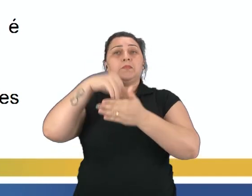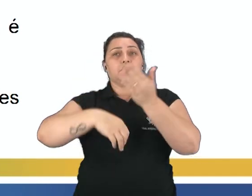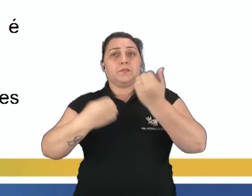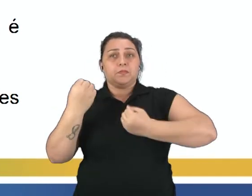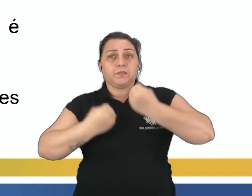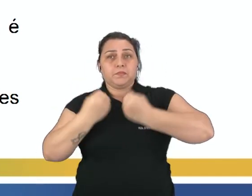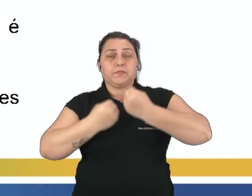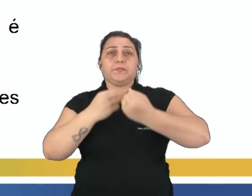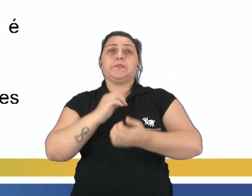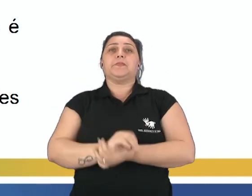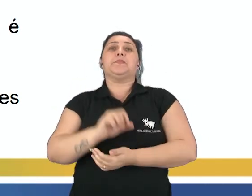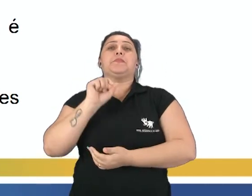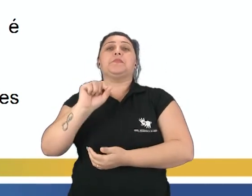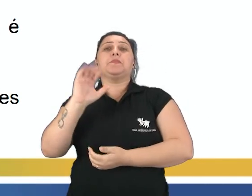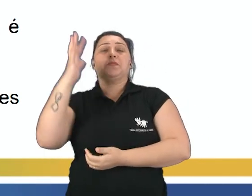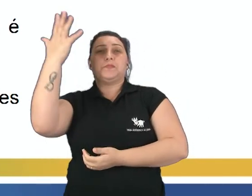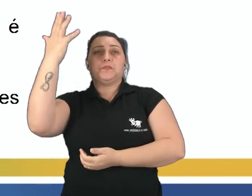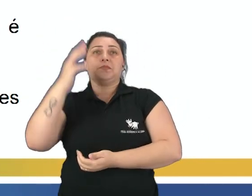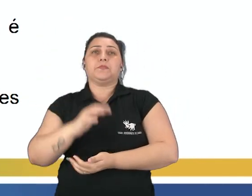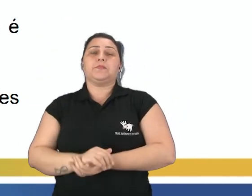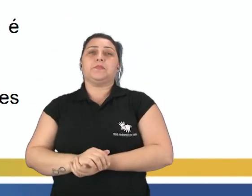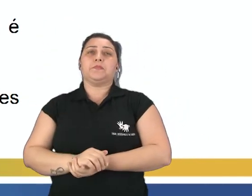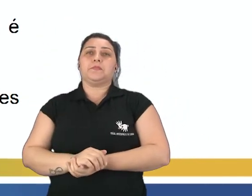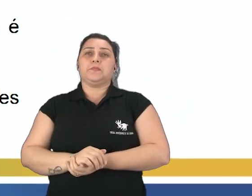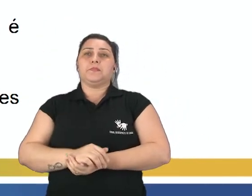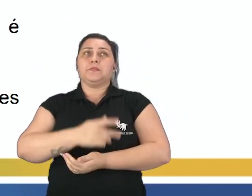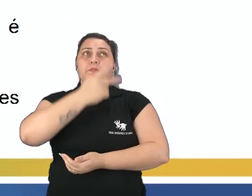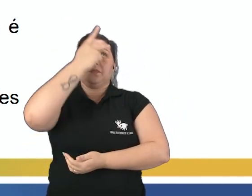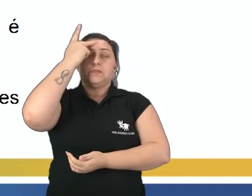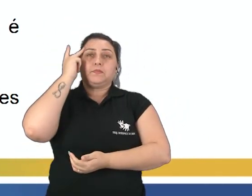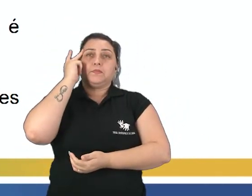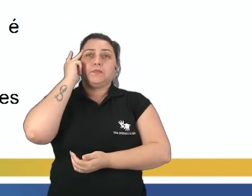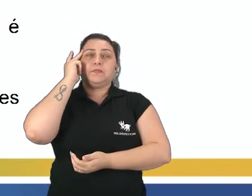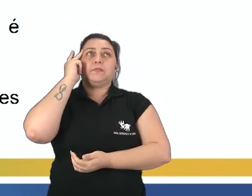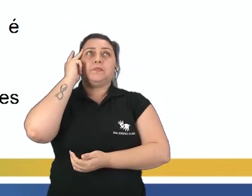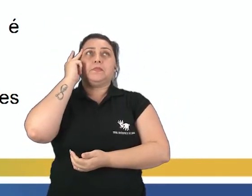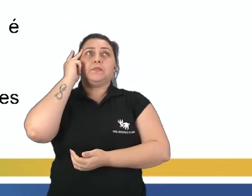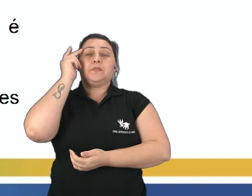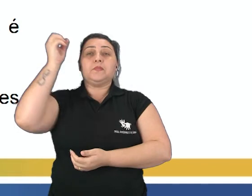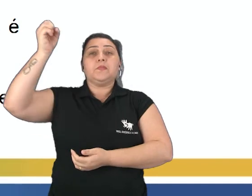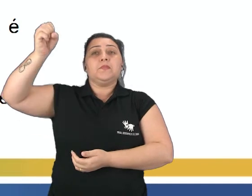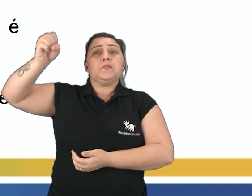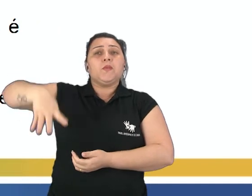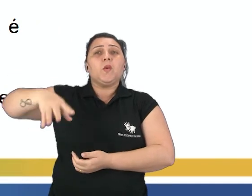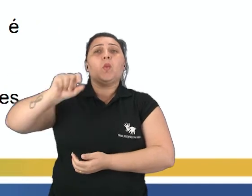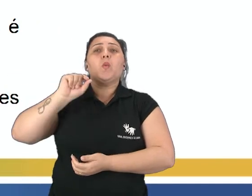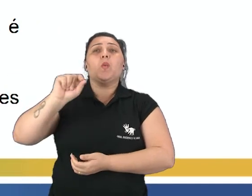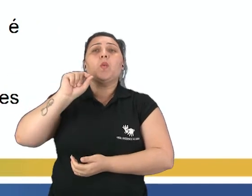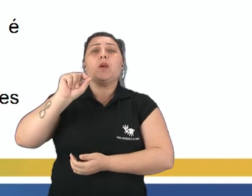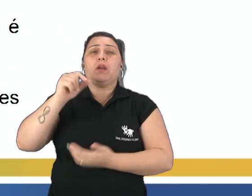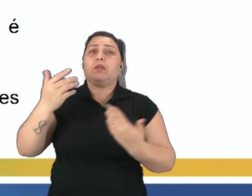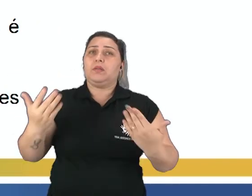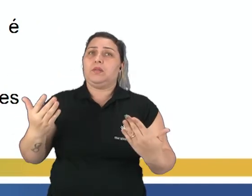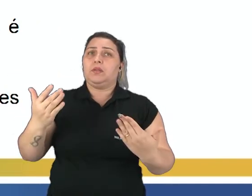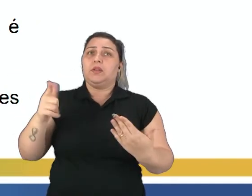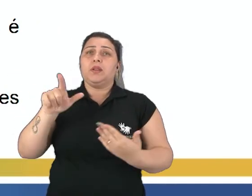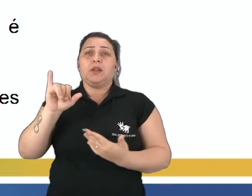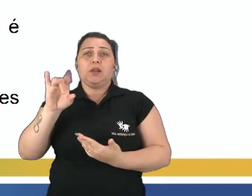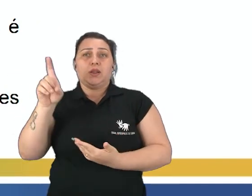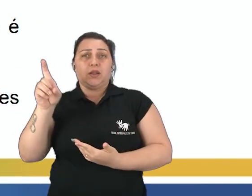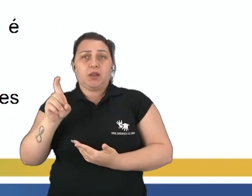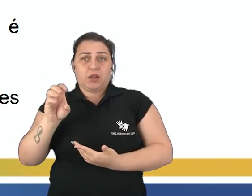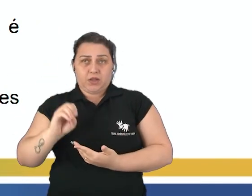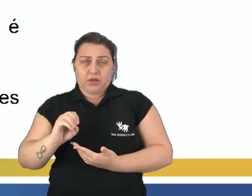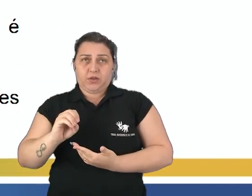carro. O que que acontece? Essa pessoa ali jogou algo, né? Ela jogou algo